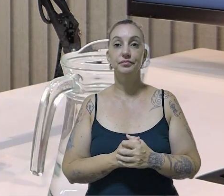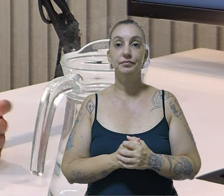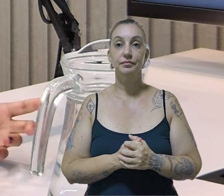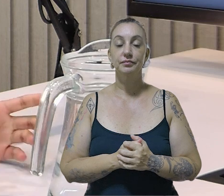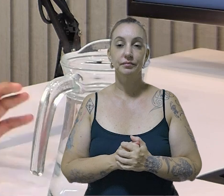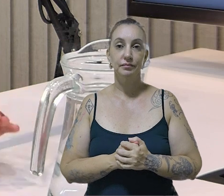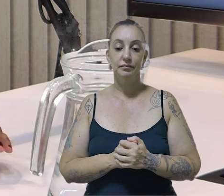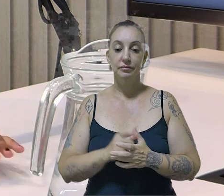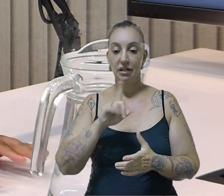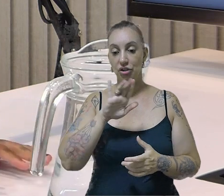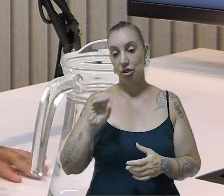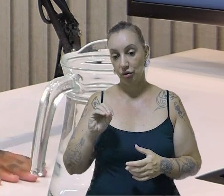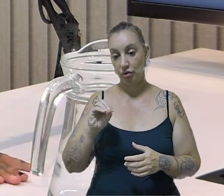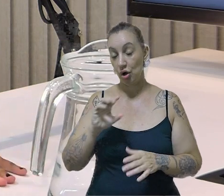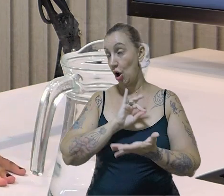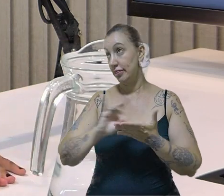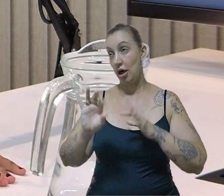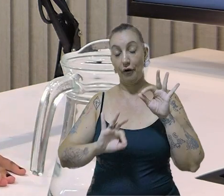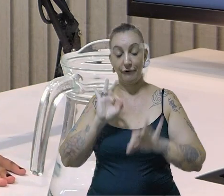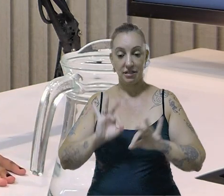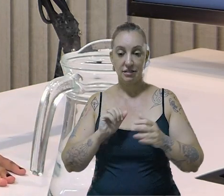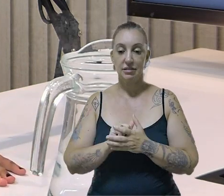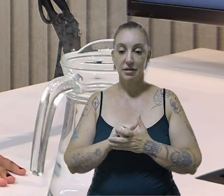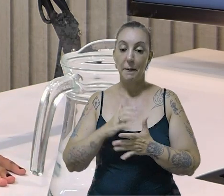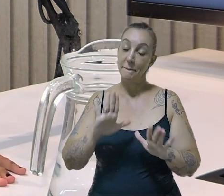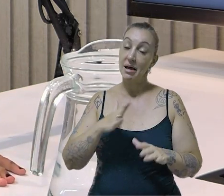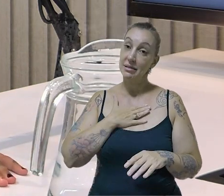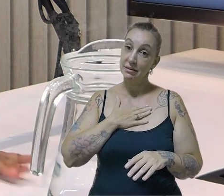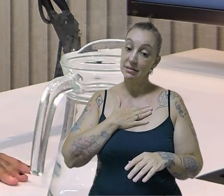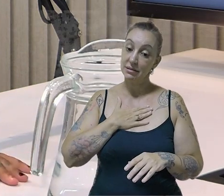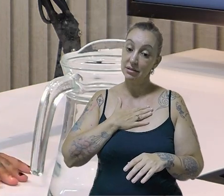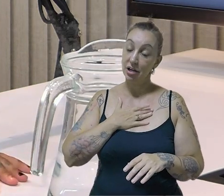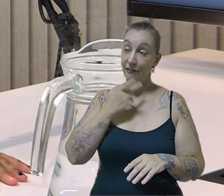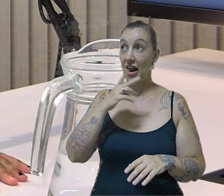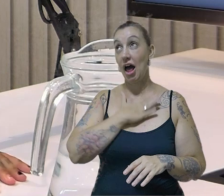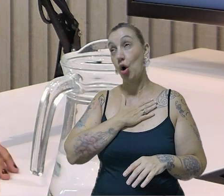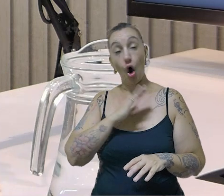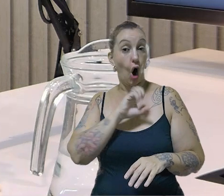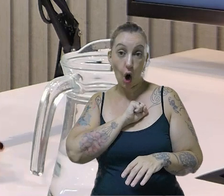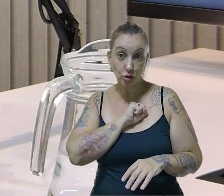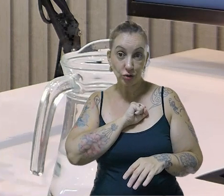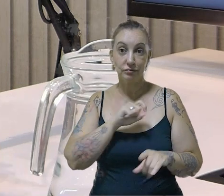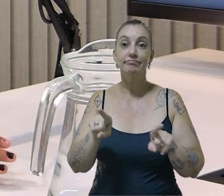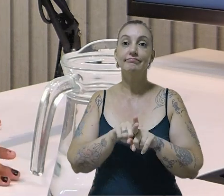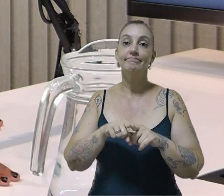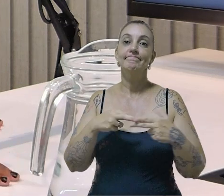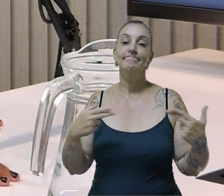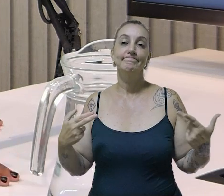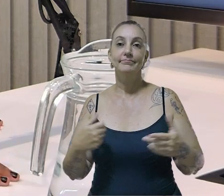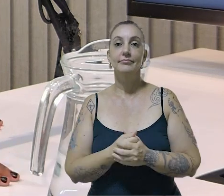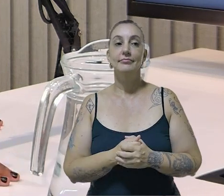eh o Diego detesta da oficina mas eu eu não posso dizer que eu gosto uhum também é uma coisa que